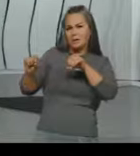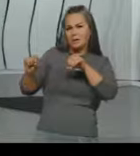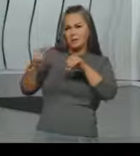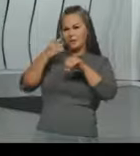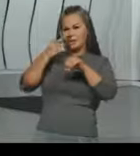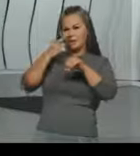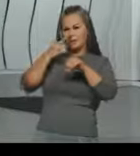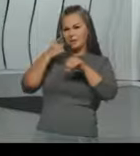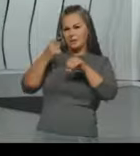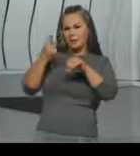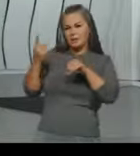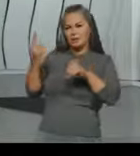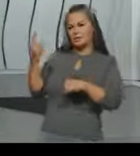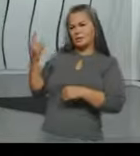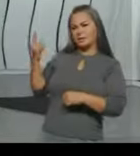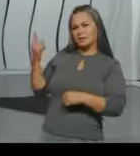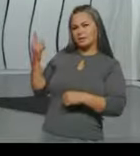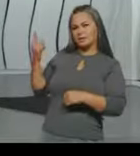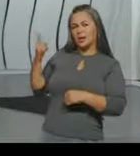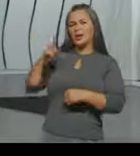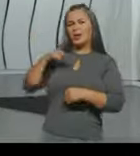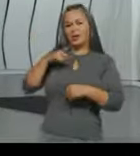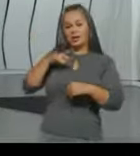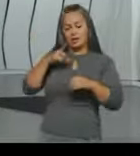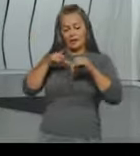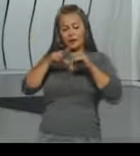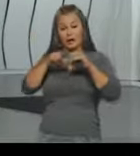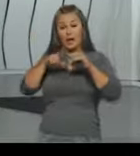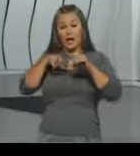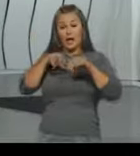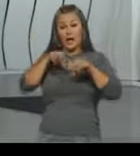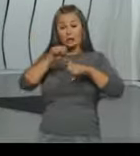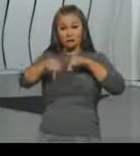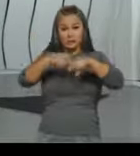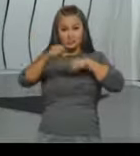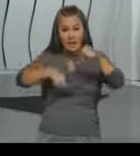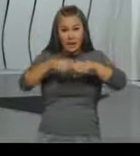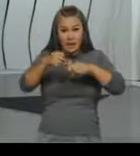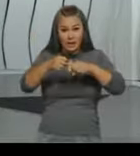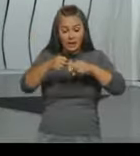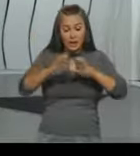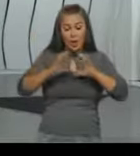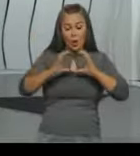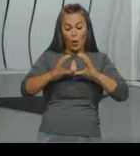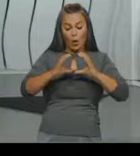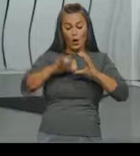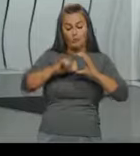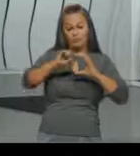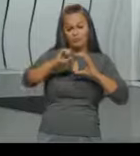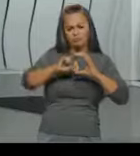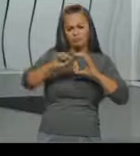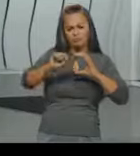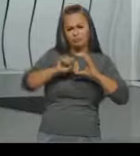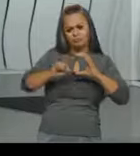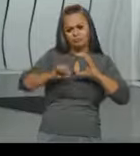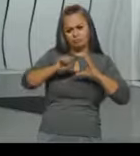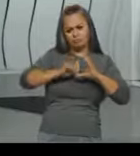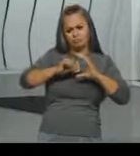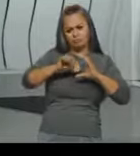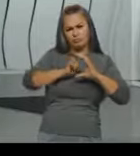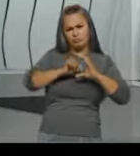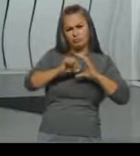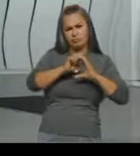Por isso que a gente chama de raio. Não é de raio que a gente chama lá? Aí tem que comprar um montão, né? Não adianta trocar